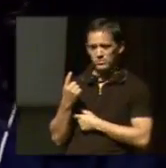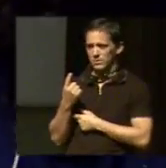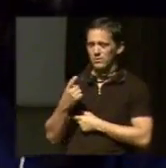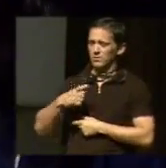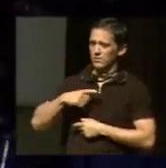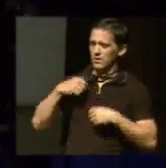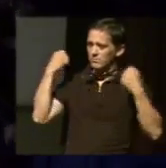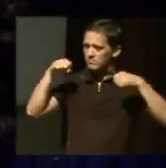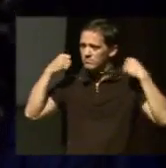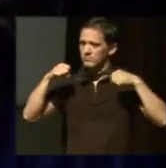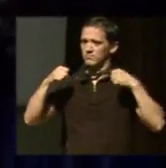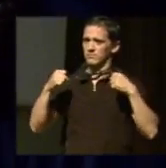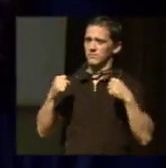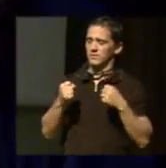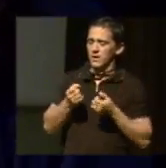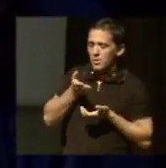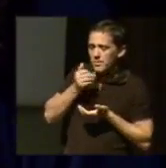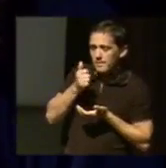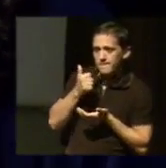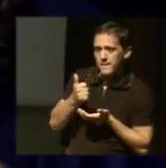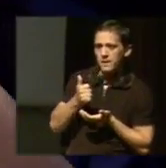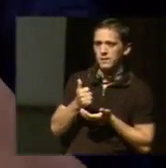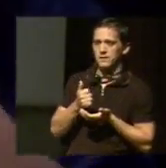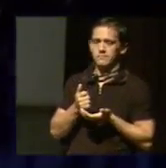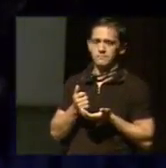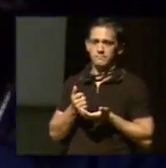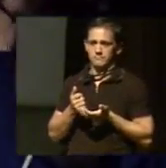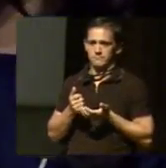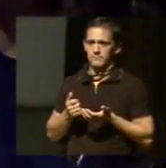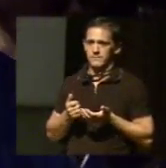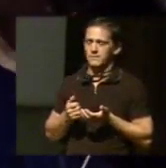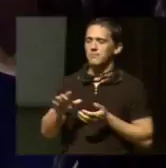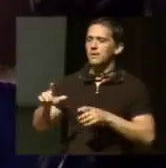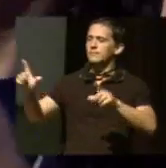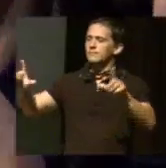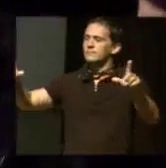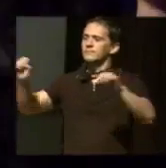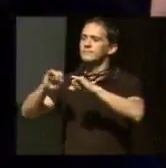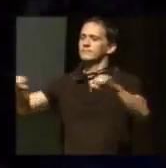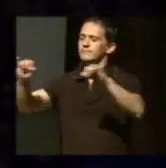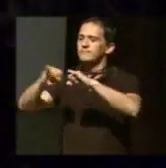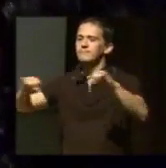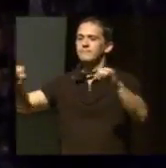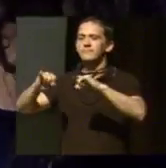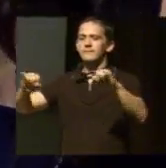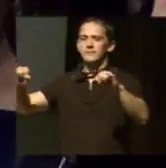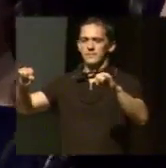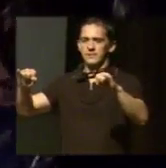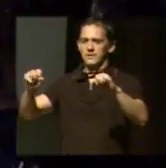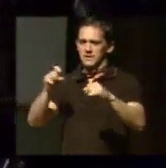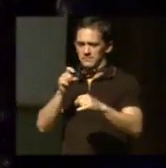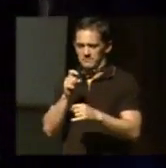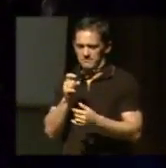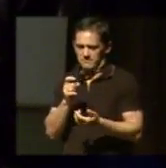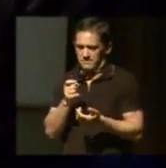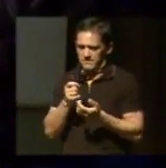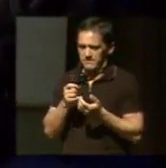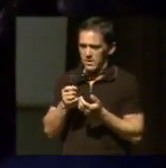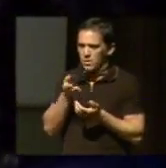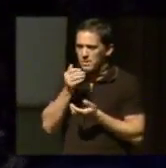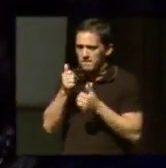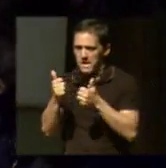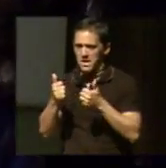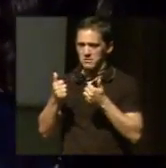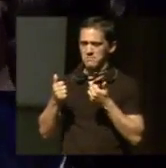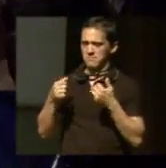mais velho. E isso a mídia não dá bola, por causa que quer saber somente do dinheiro. E quer saber muito